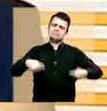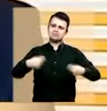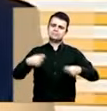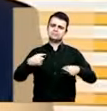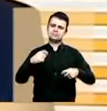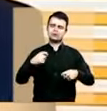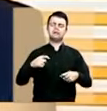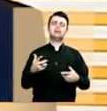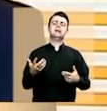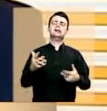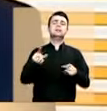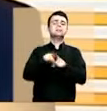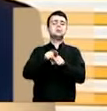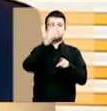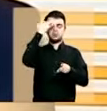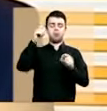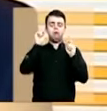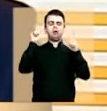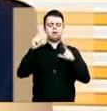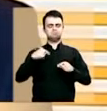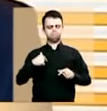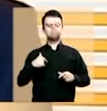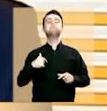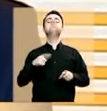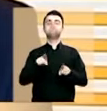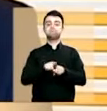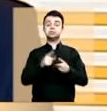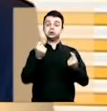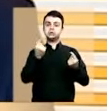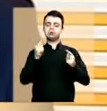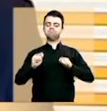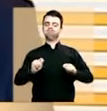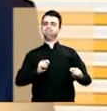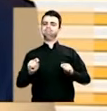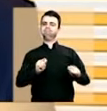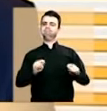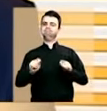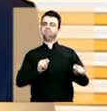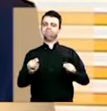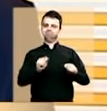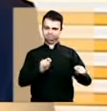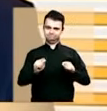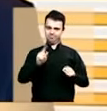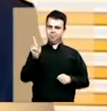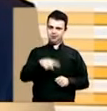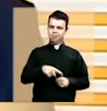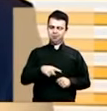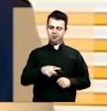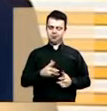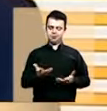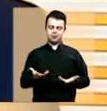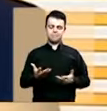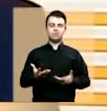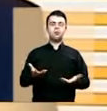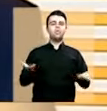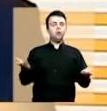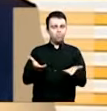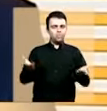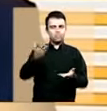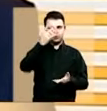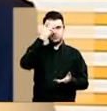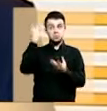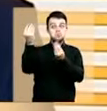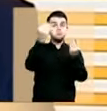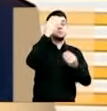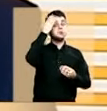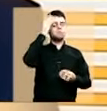E muito mais quando a pessoa percebe que aquilo reflete no seu bolso. Eu estava até vendo que nós sabemos, mas